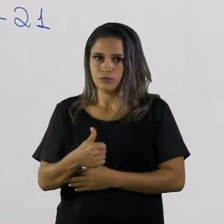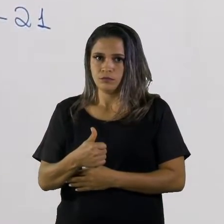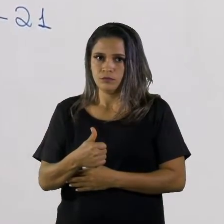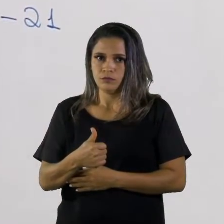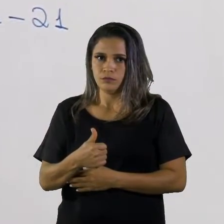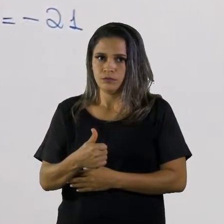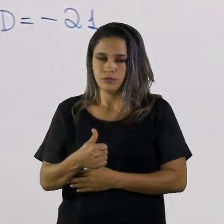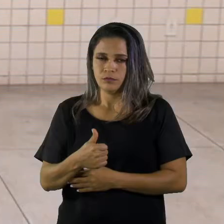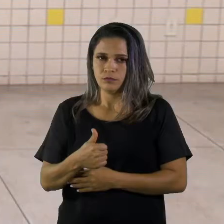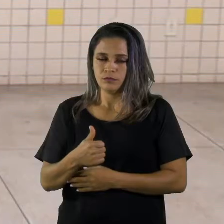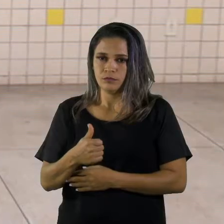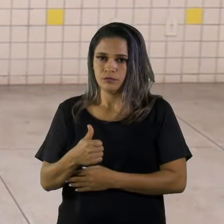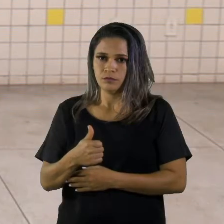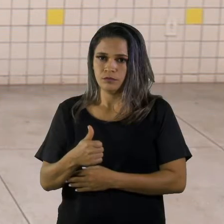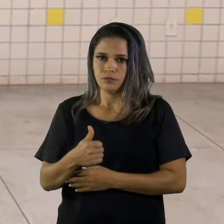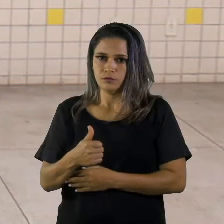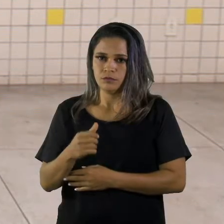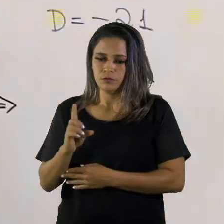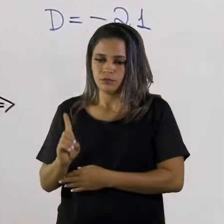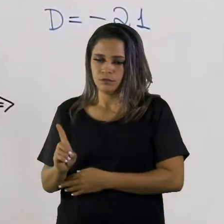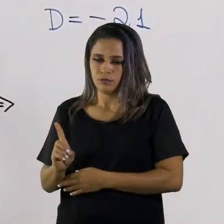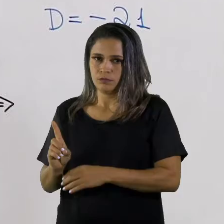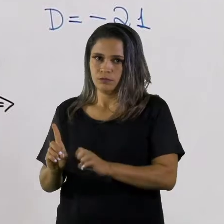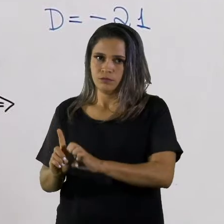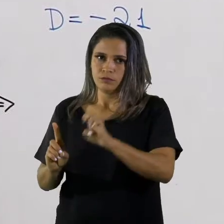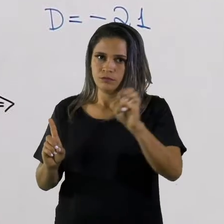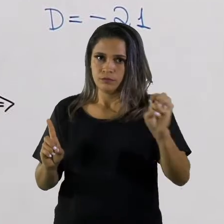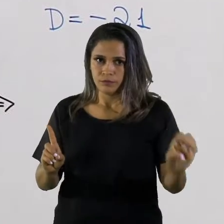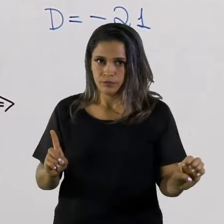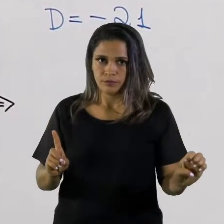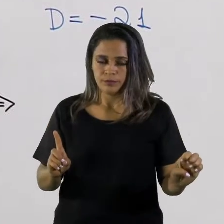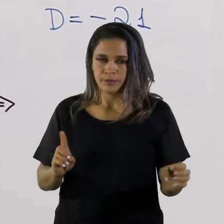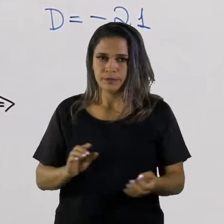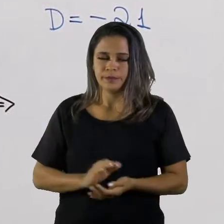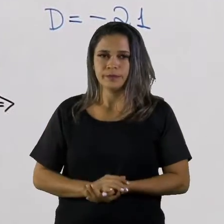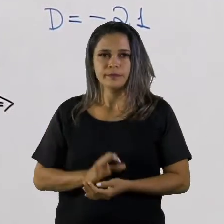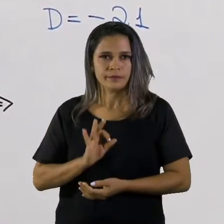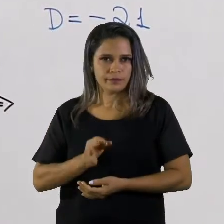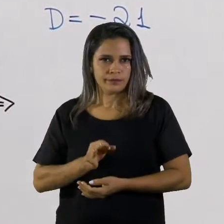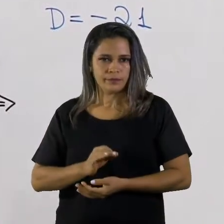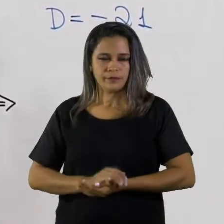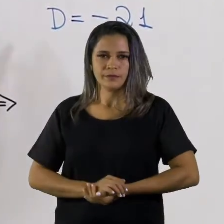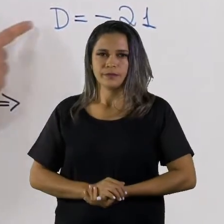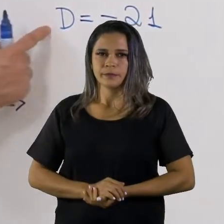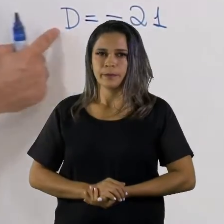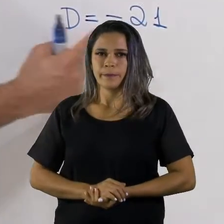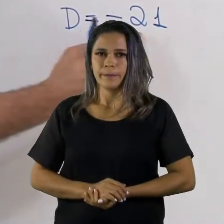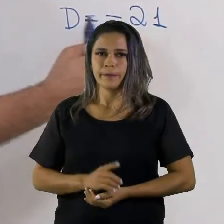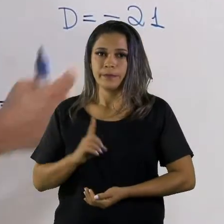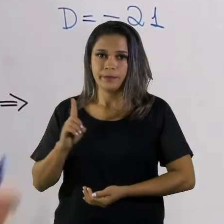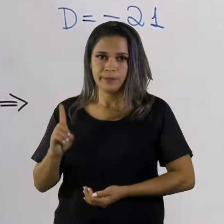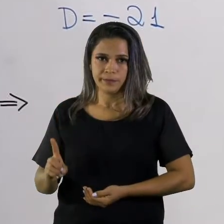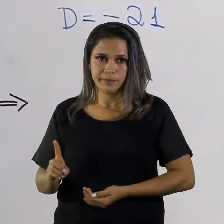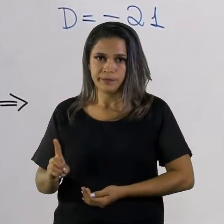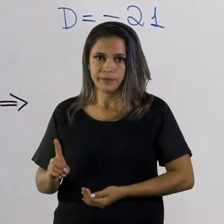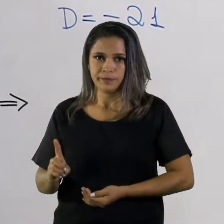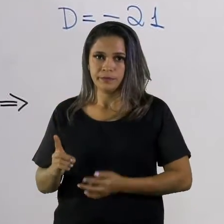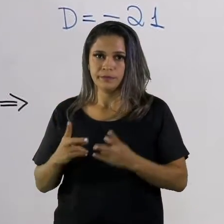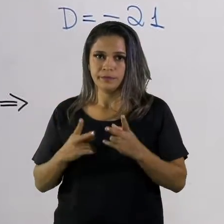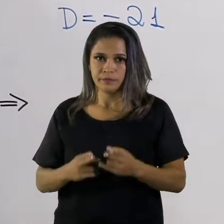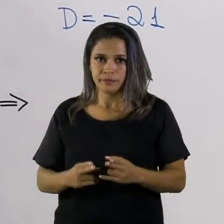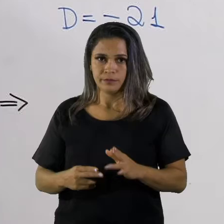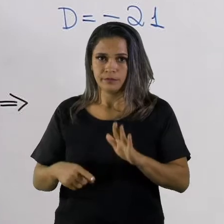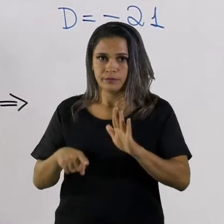sentido da direita para a esquerda, certo? Então, o nosso D é igual a